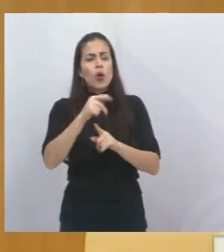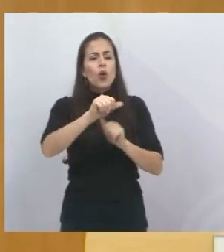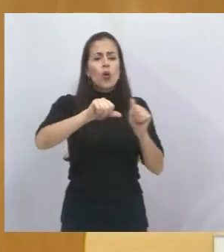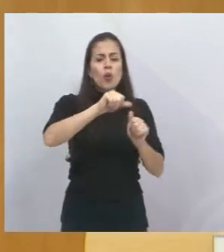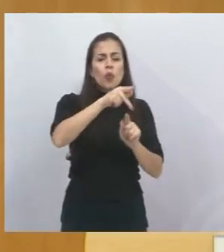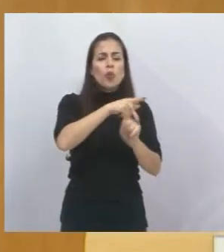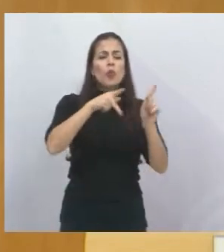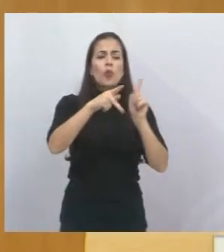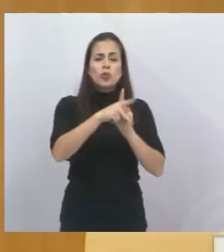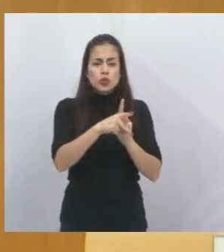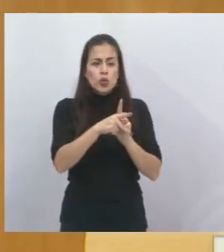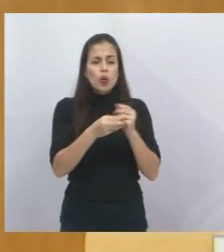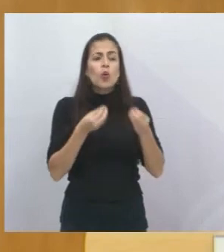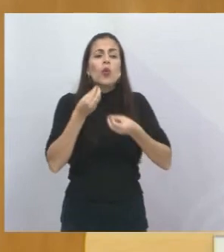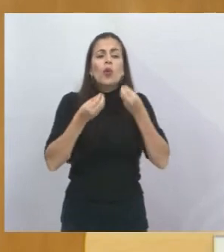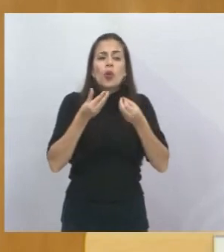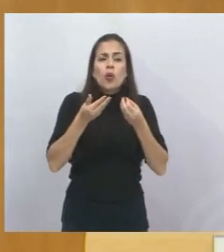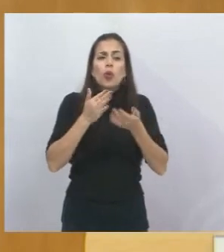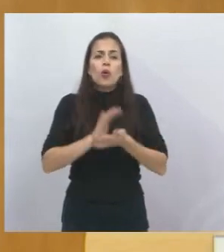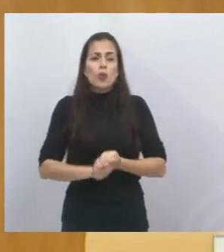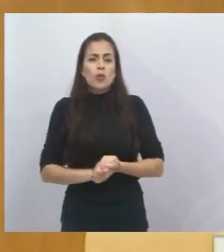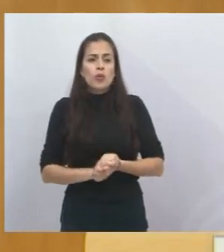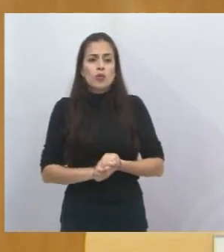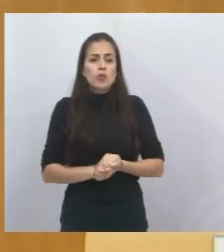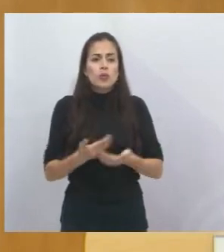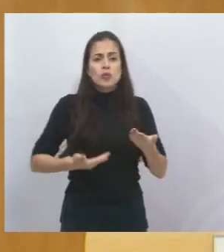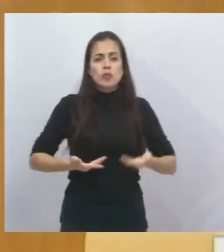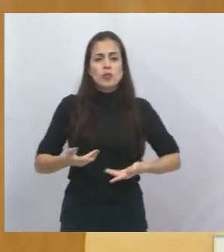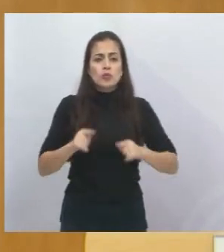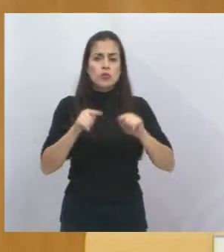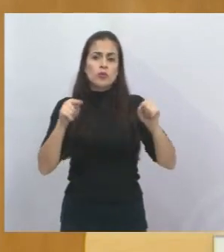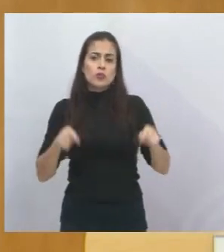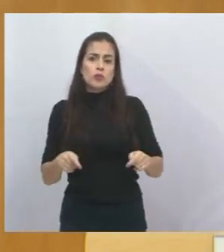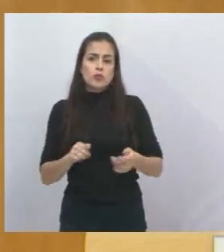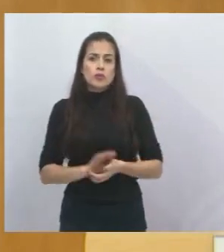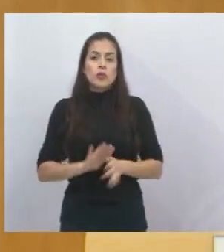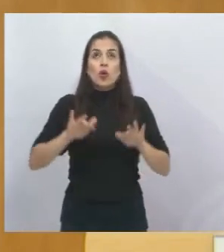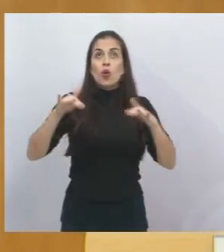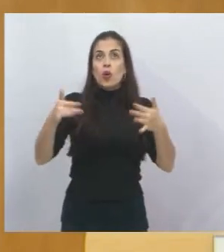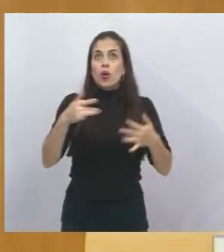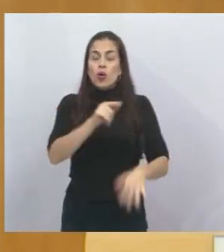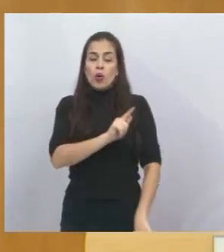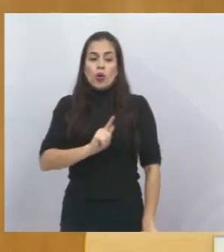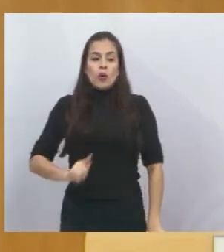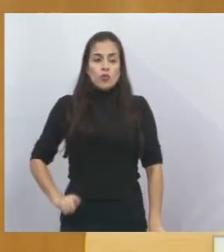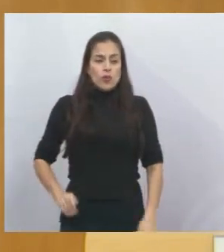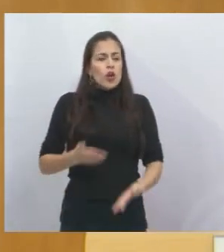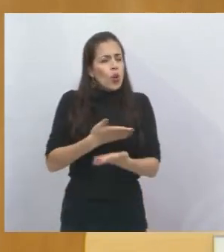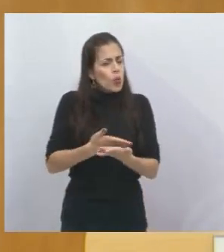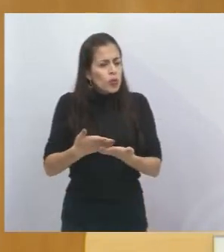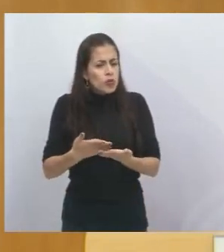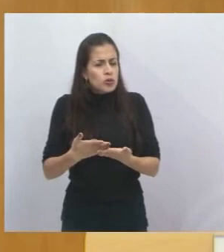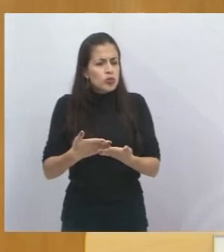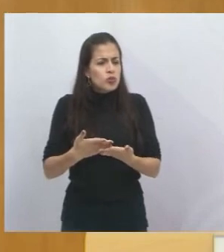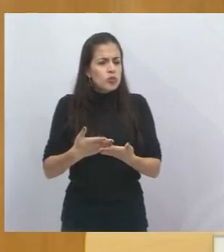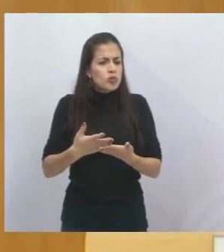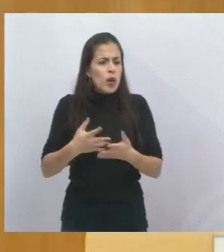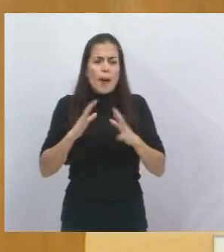Previdência, como começaram a mexer no servidor público. Qual governo começou a mexer? Você vai ver, gente, é briga política.